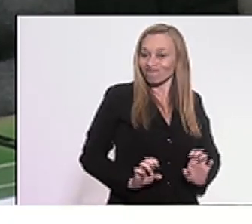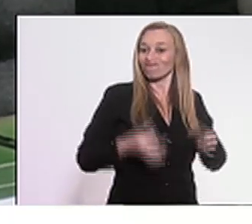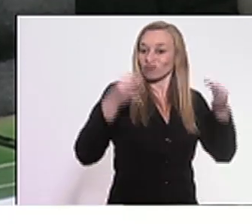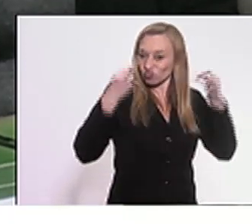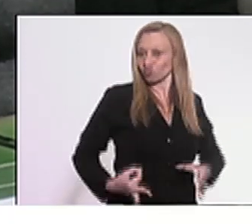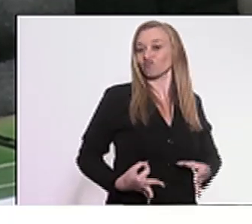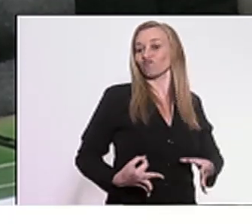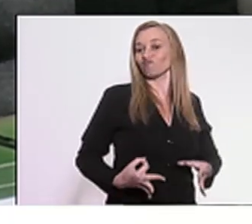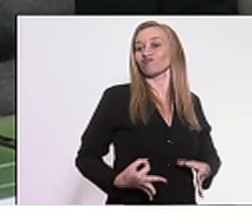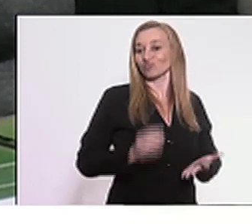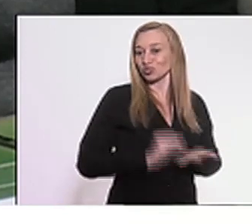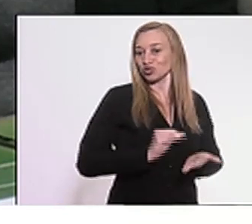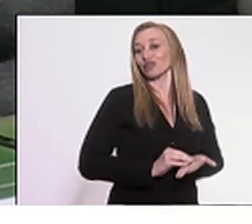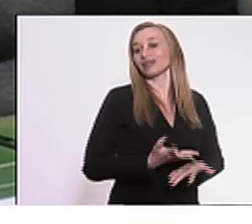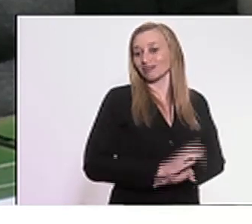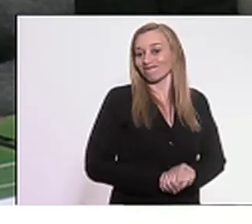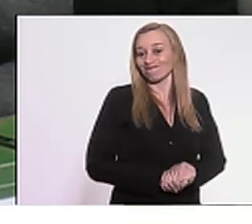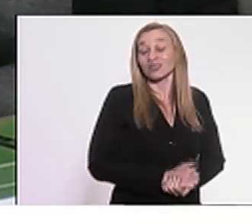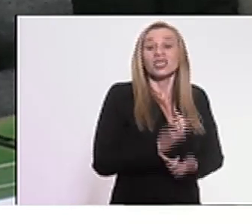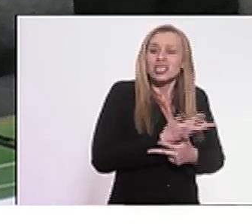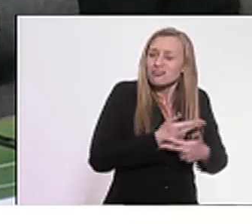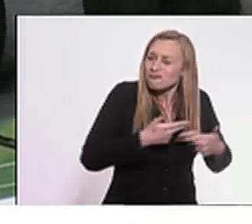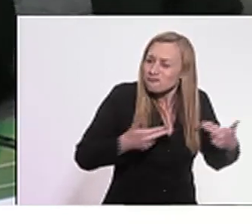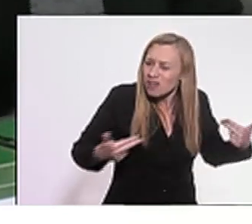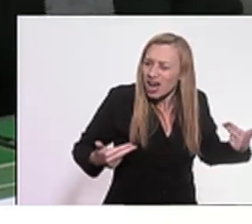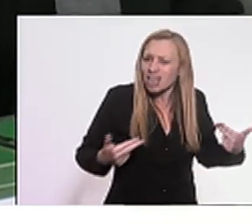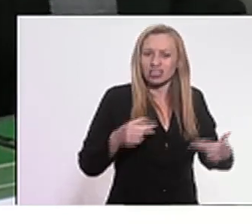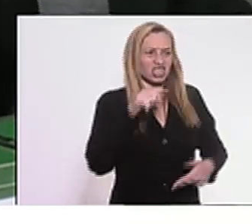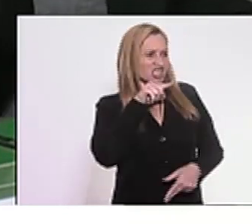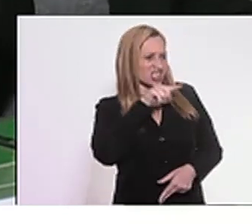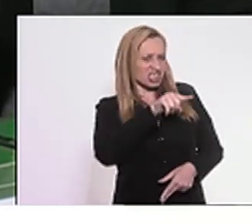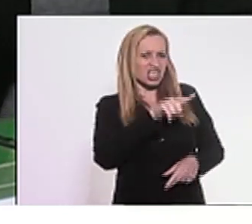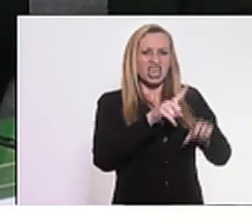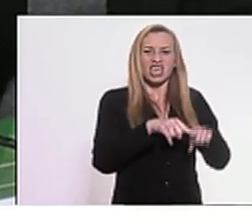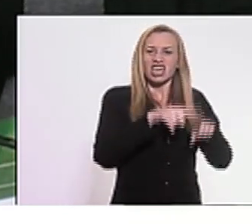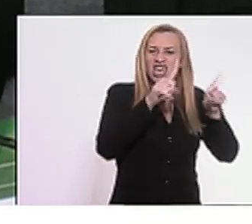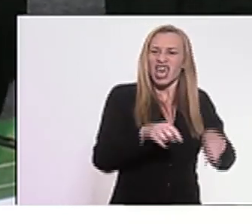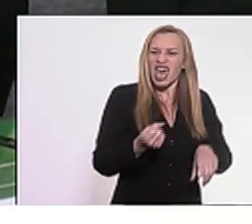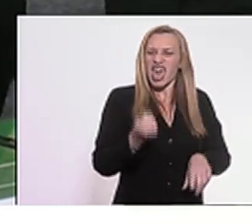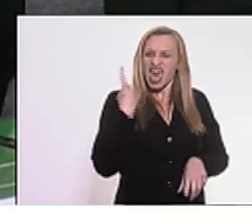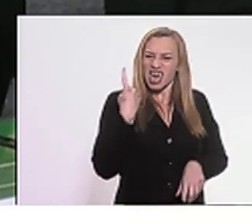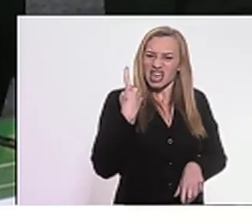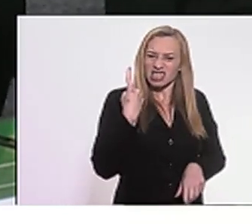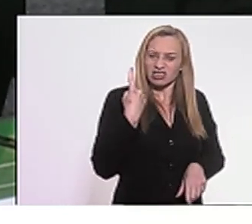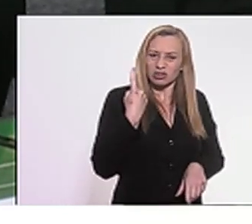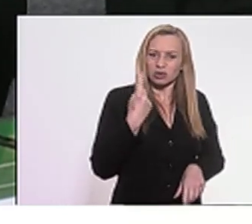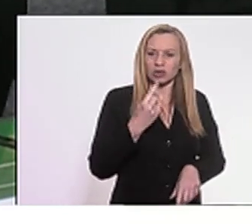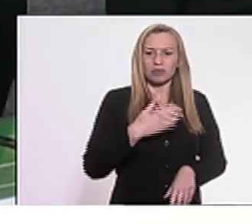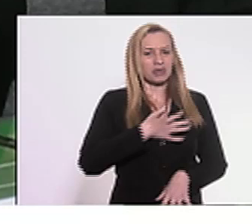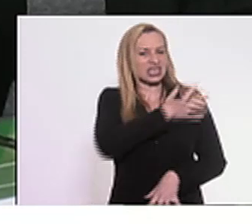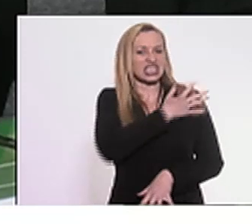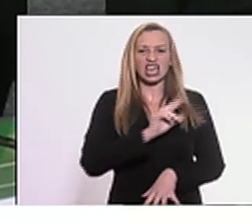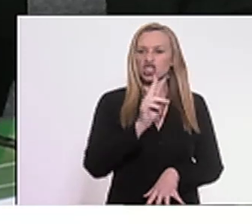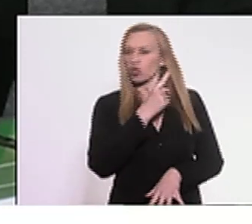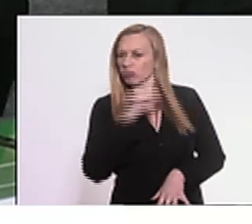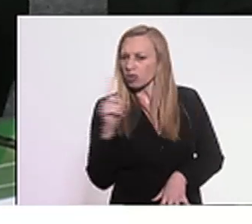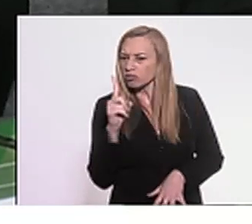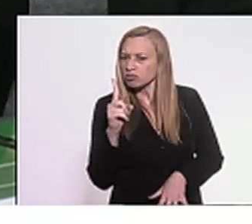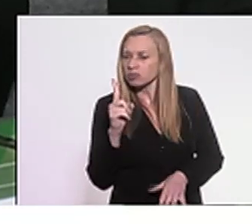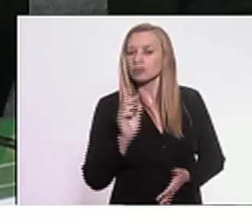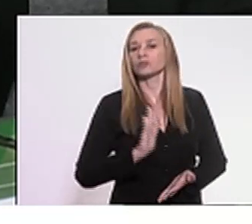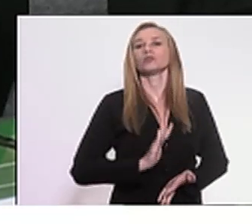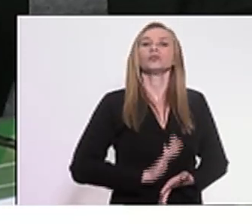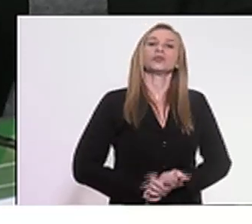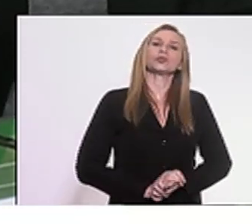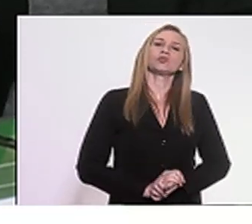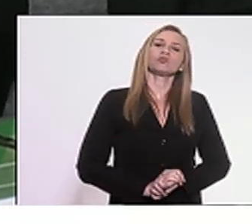idoneidade. E muitos desses ex-servidores públicos militares ou não,